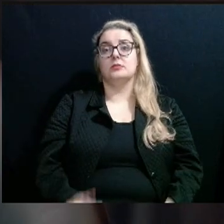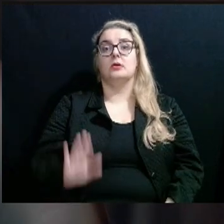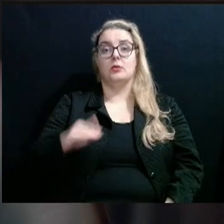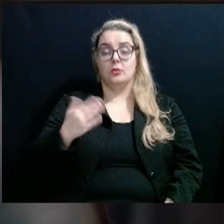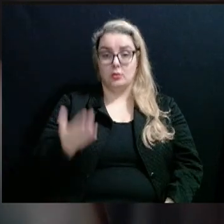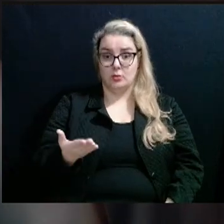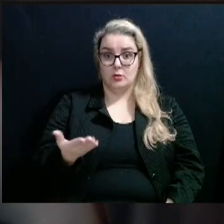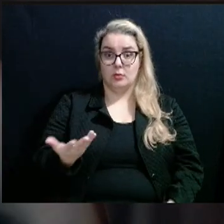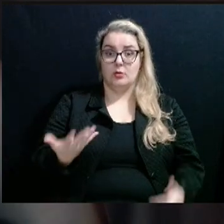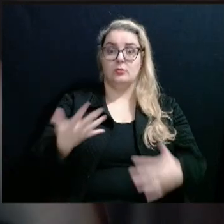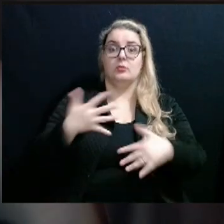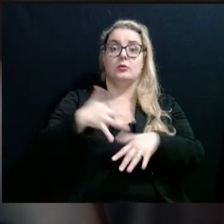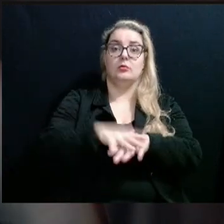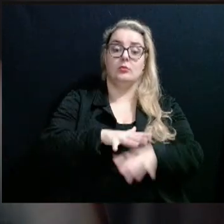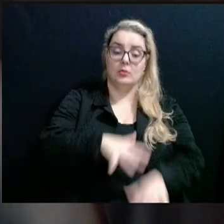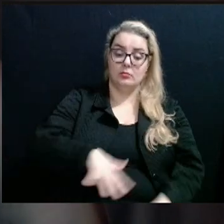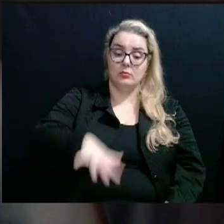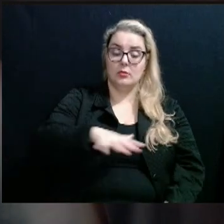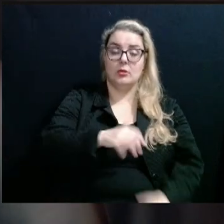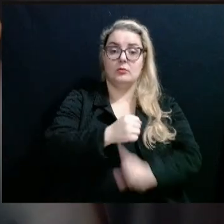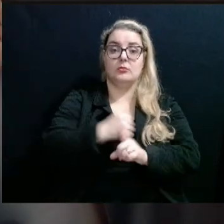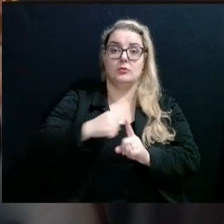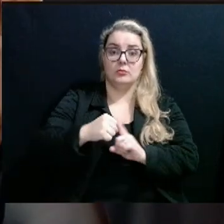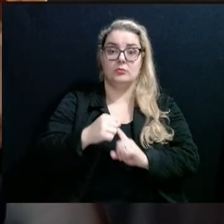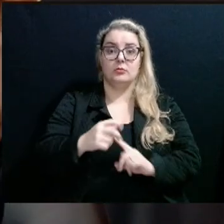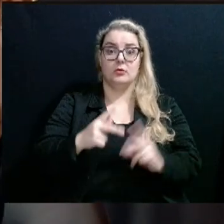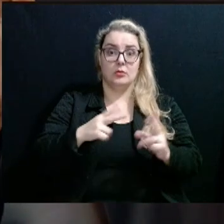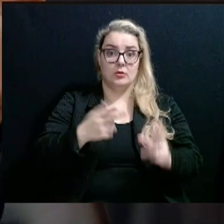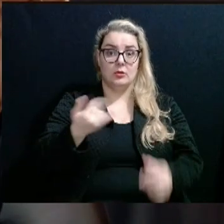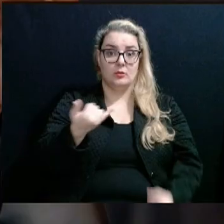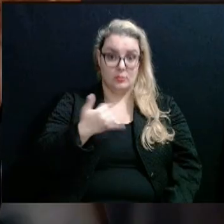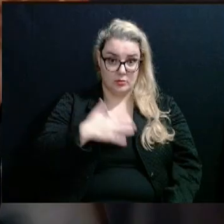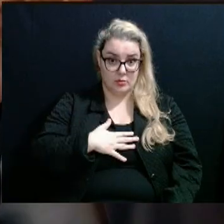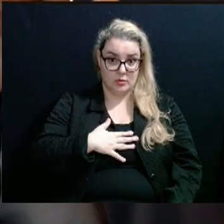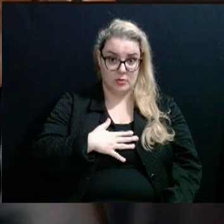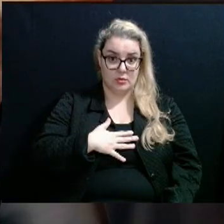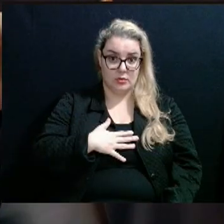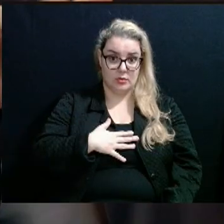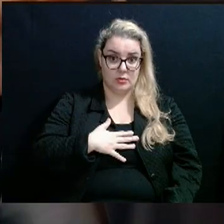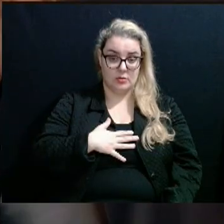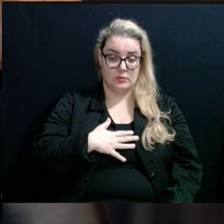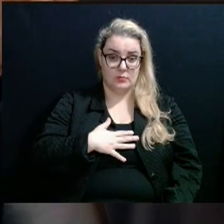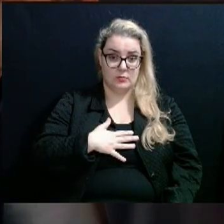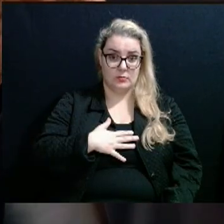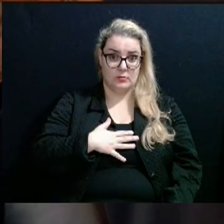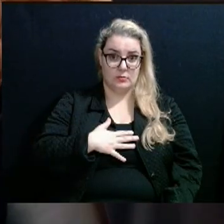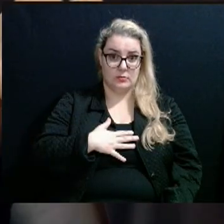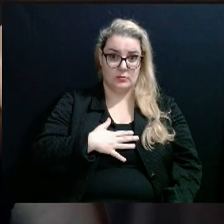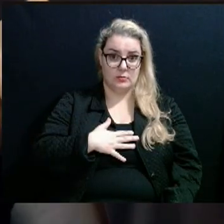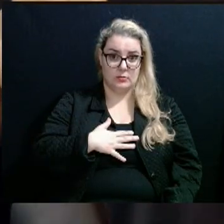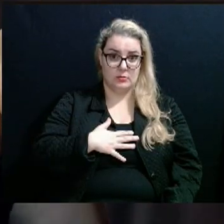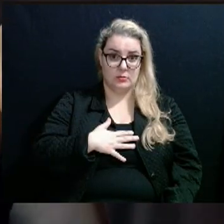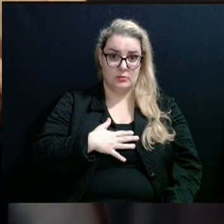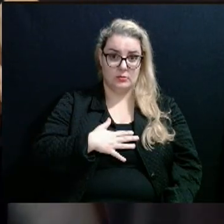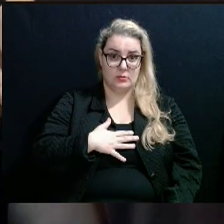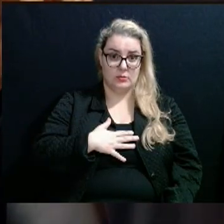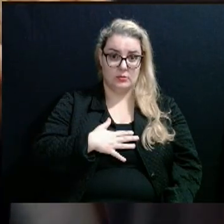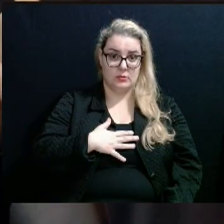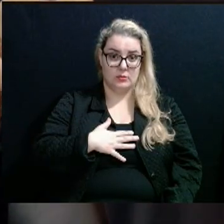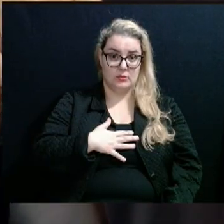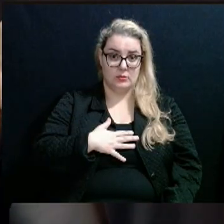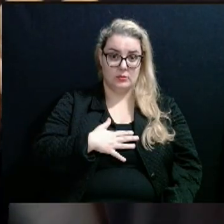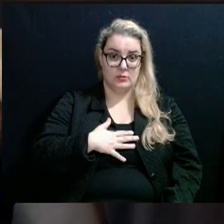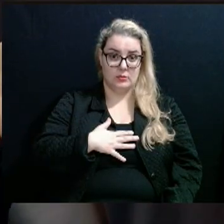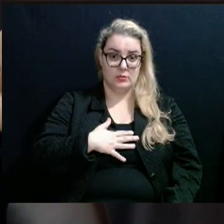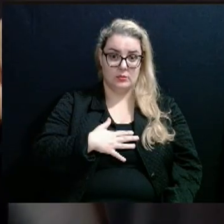social, você comentou comigo a respeito das de parte do grupo, né,